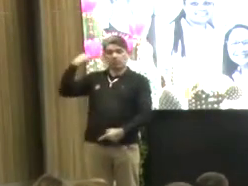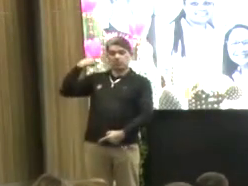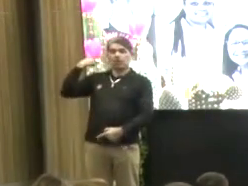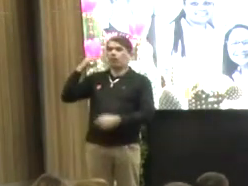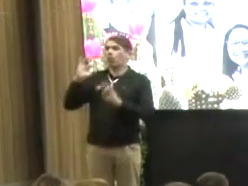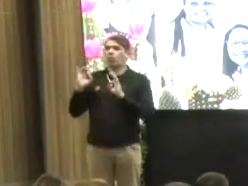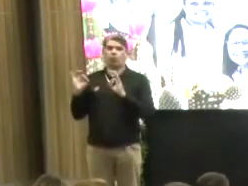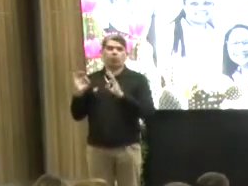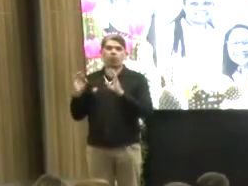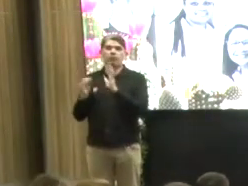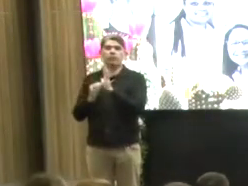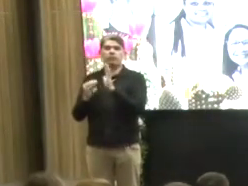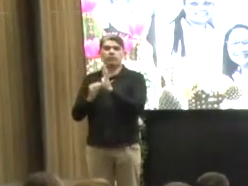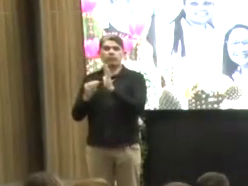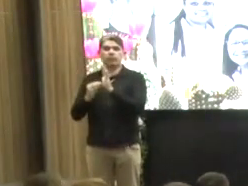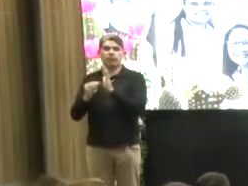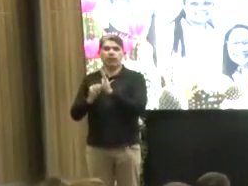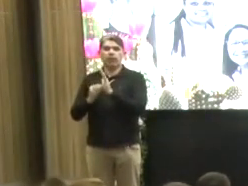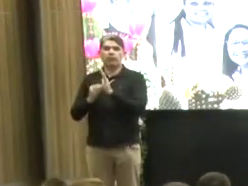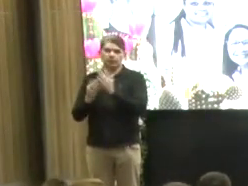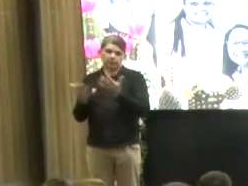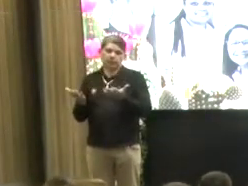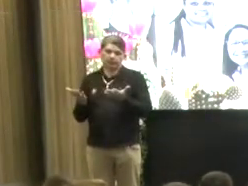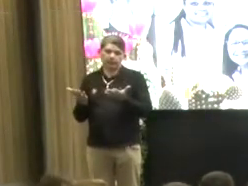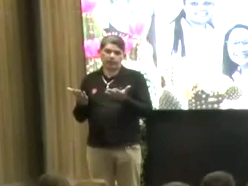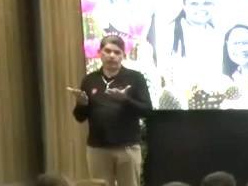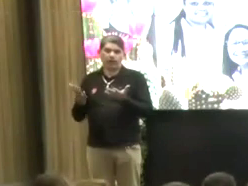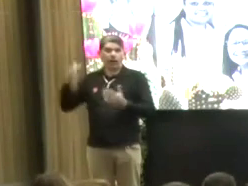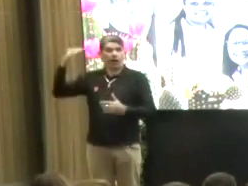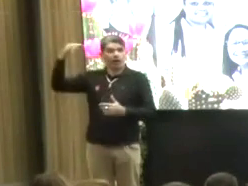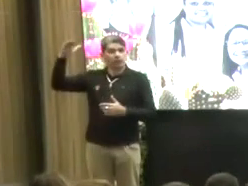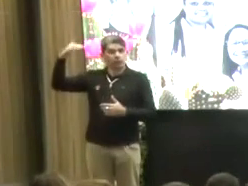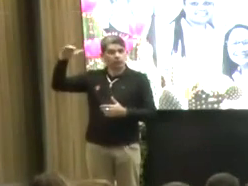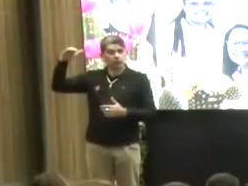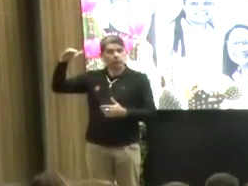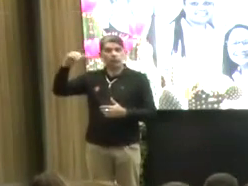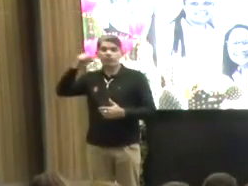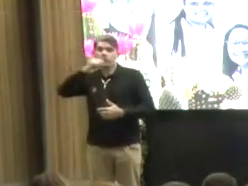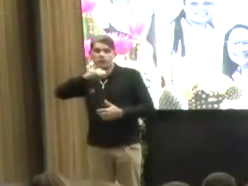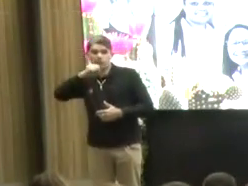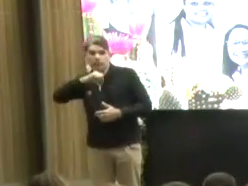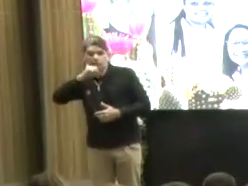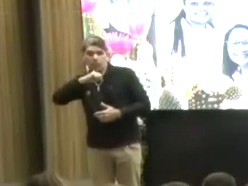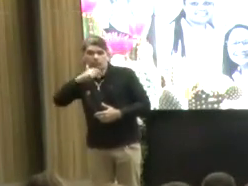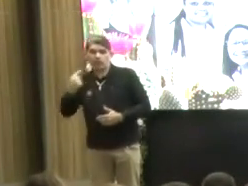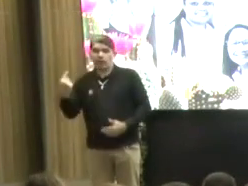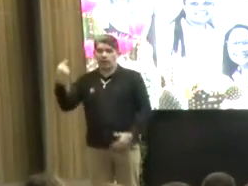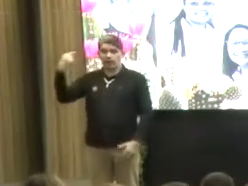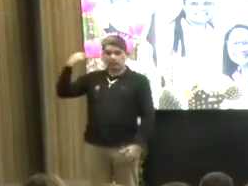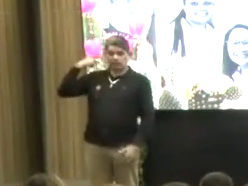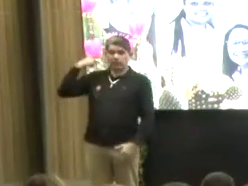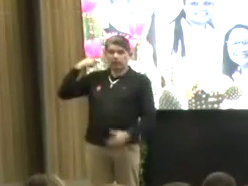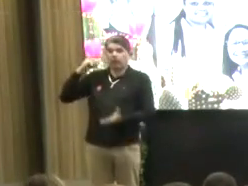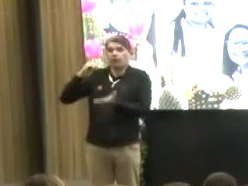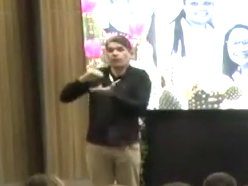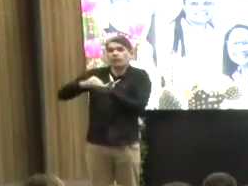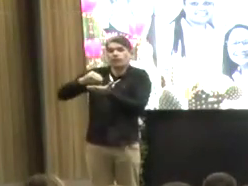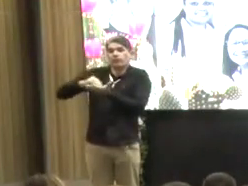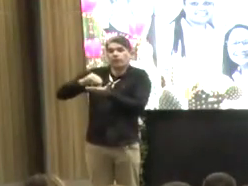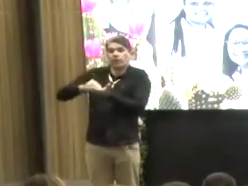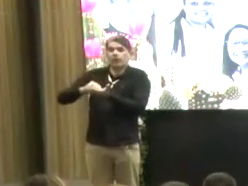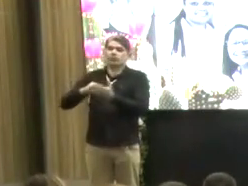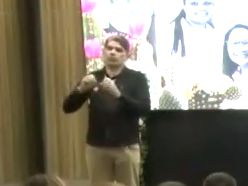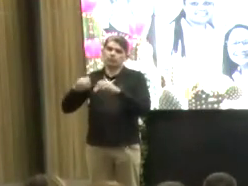Mas os adultos e os idosos sofreram violação no direito à educação